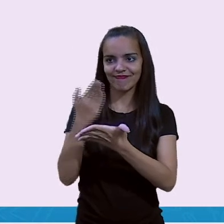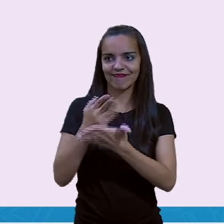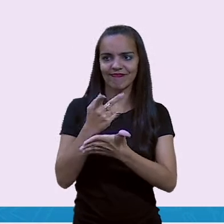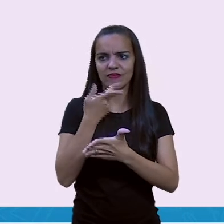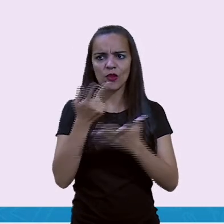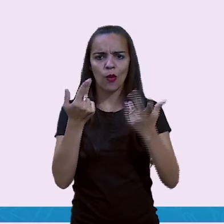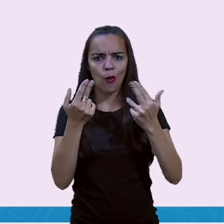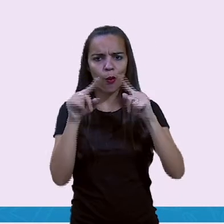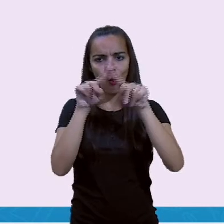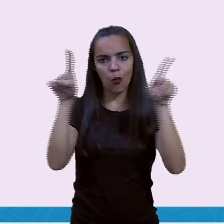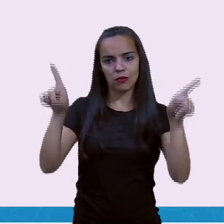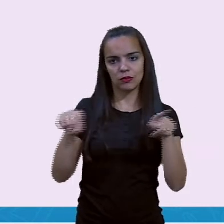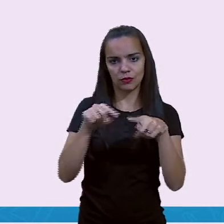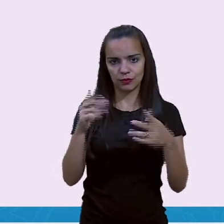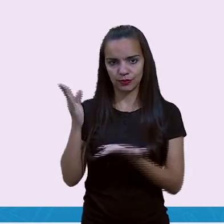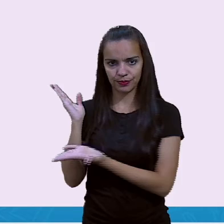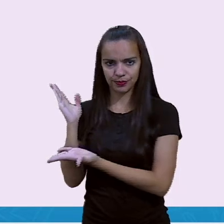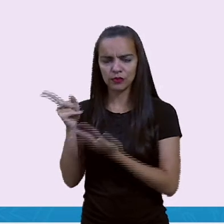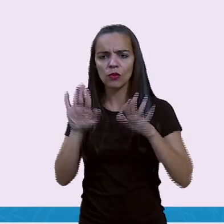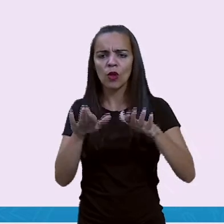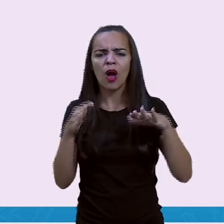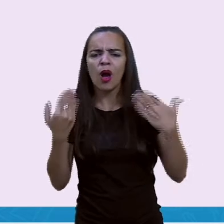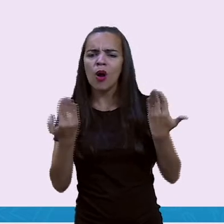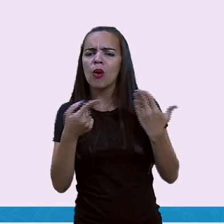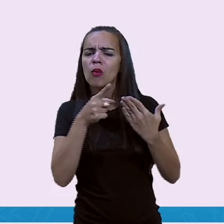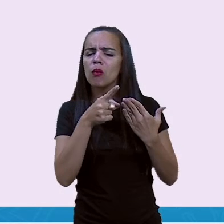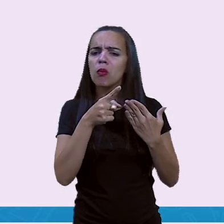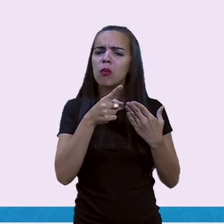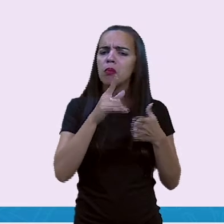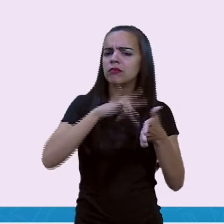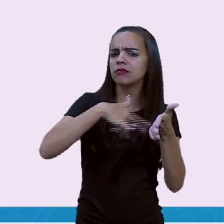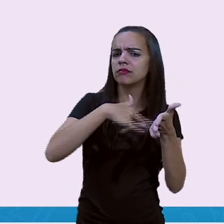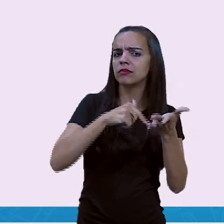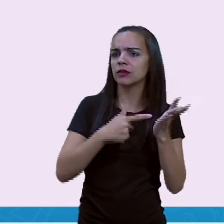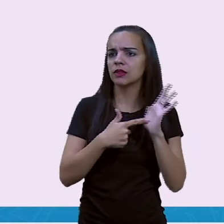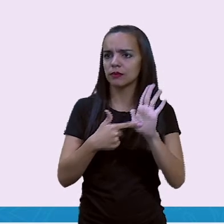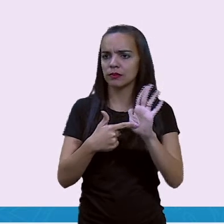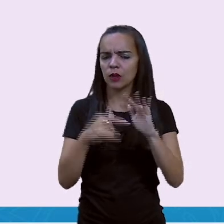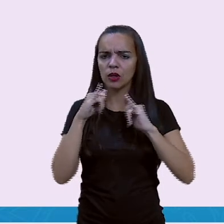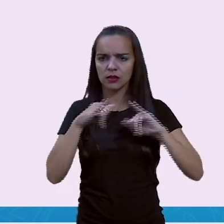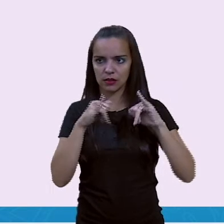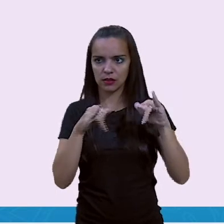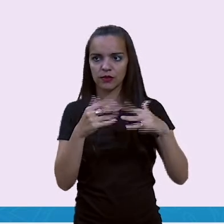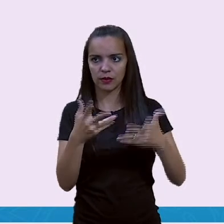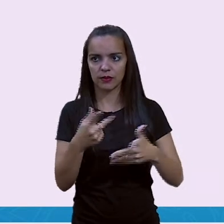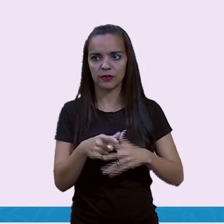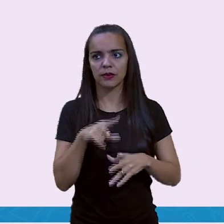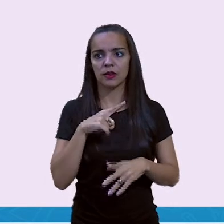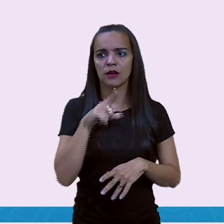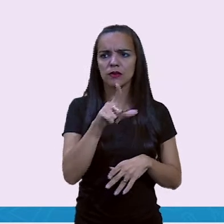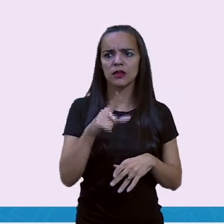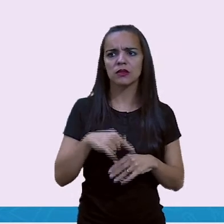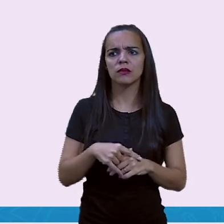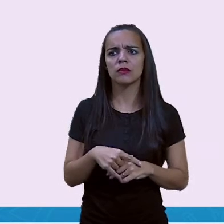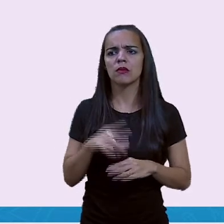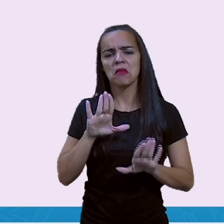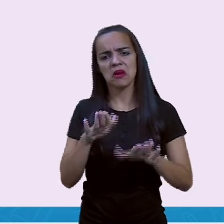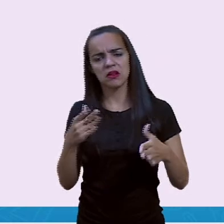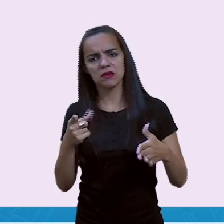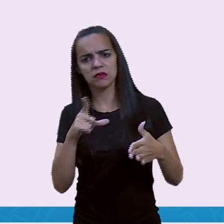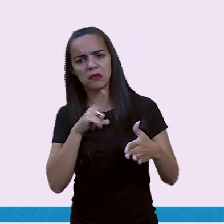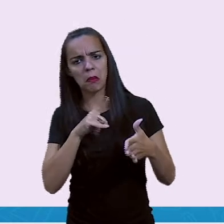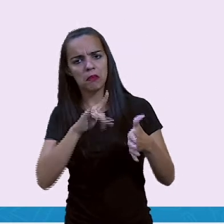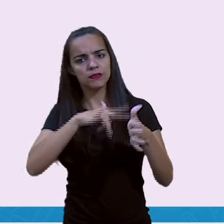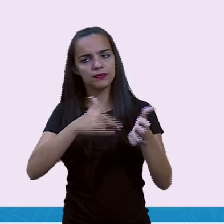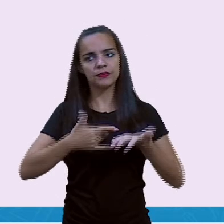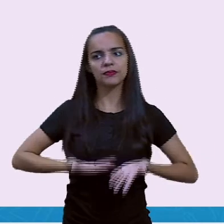Qual documento pode ser utilizado? Pode ser utilizada a certidão de nascimento, caso você tenha. Caso não, você